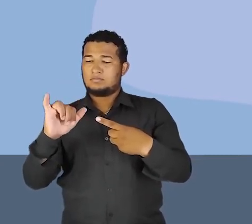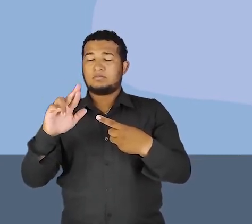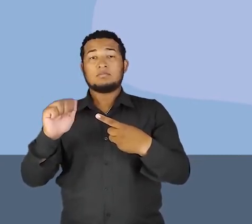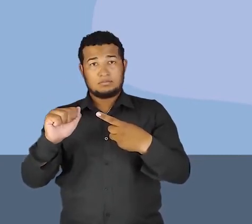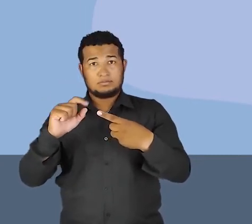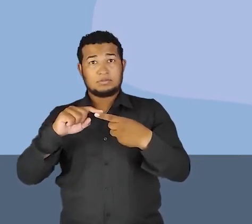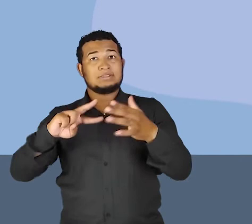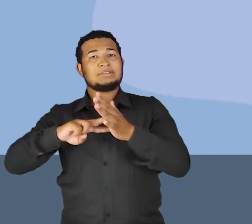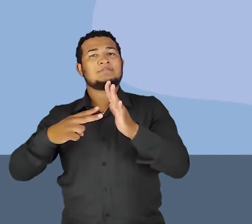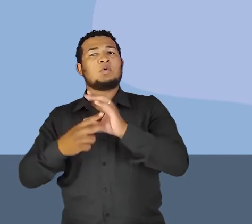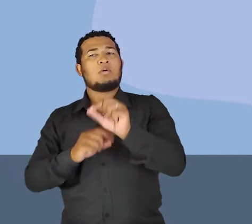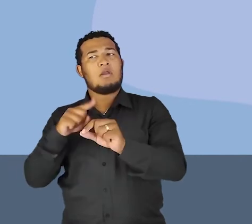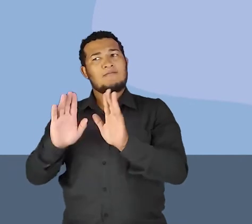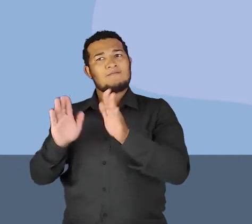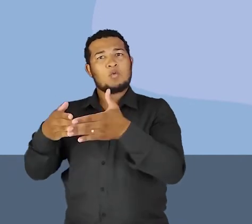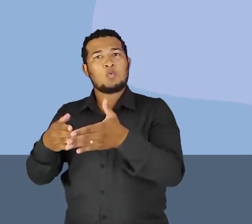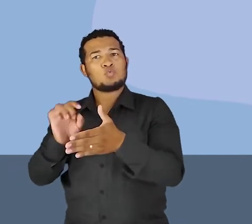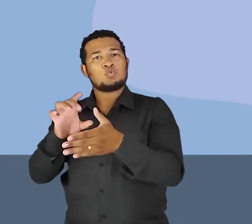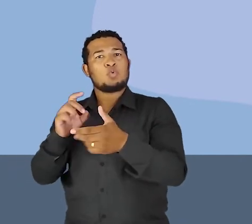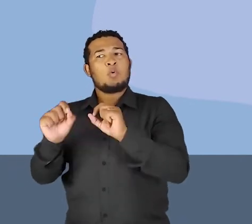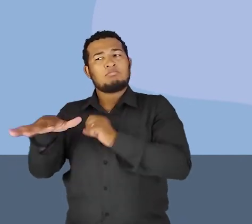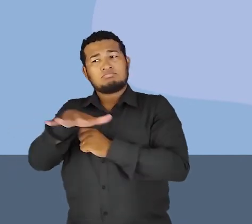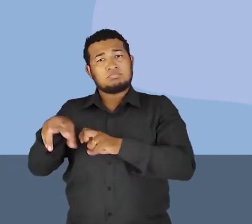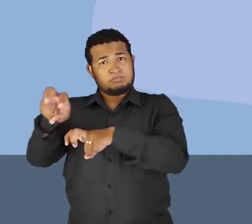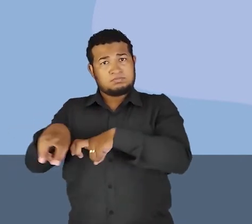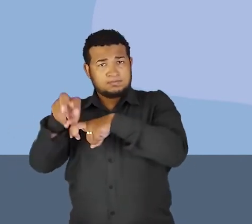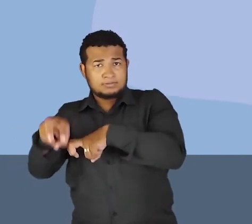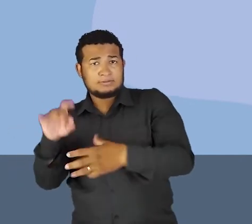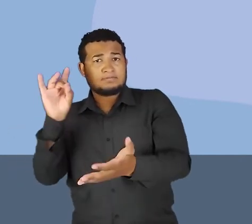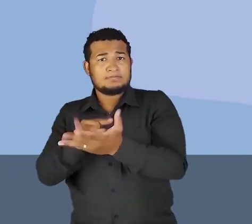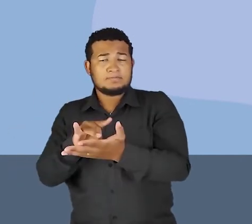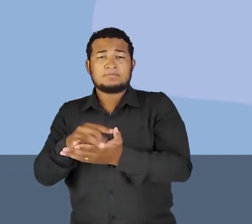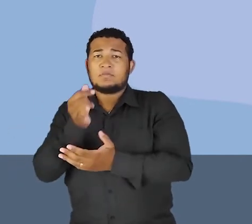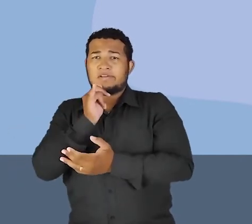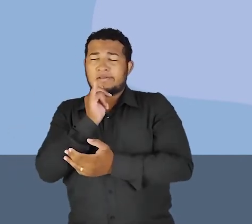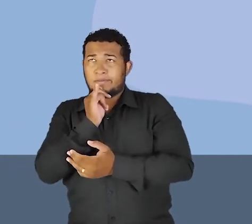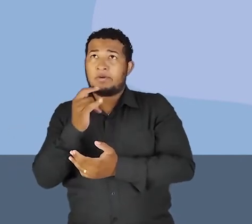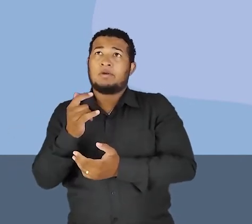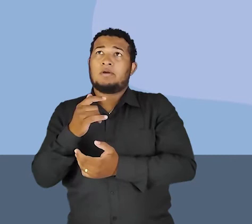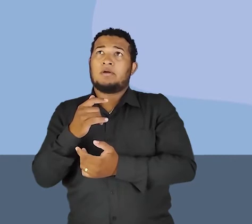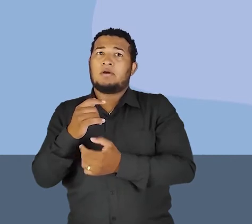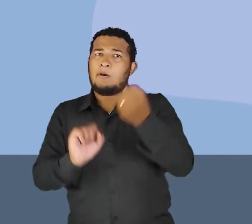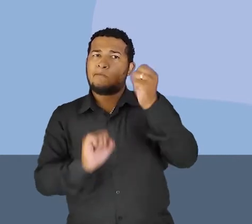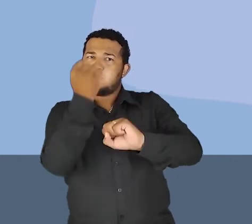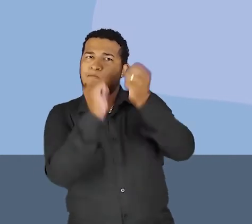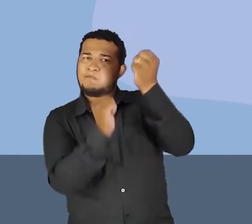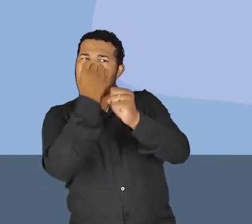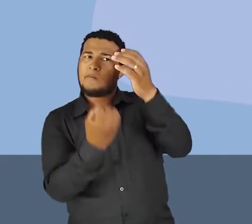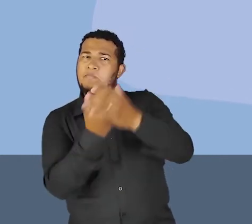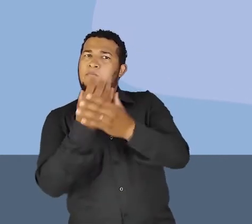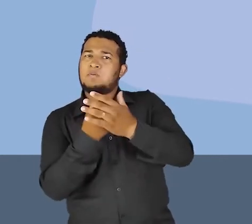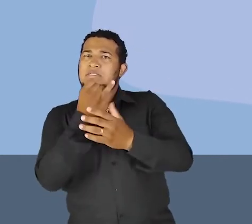produção que vai ser voltada à atividade do campo, como, por exemplo, as indústrias que vão